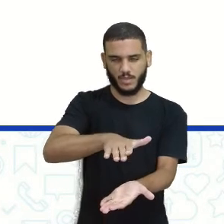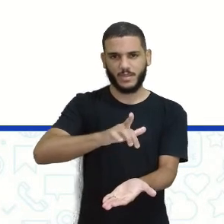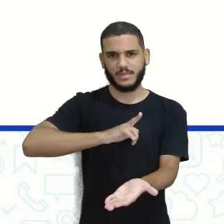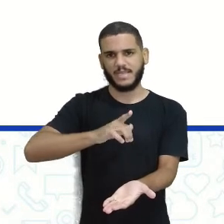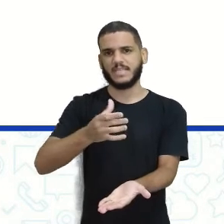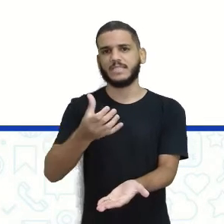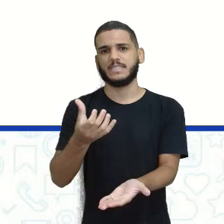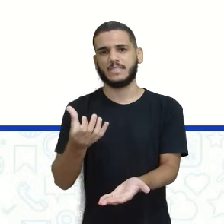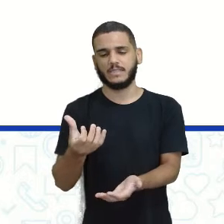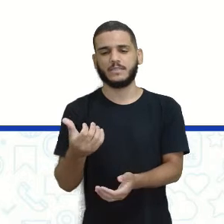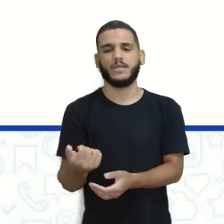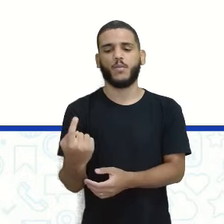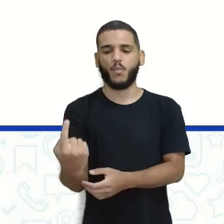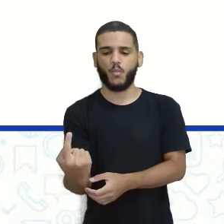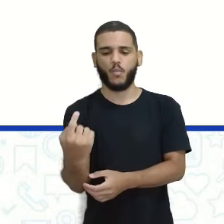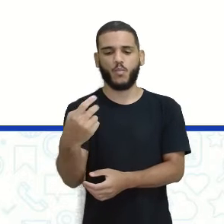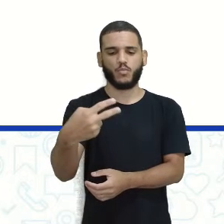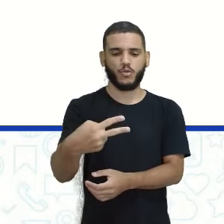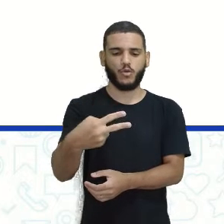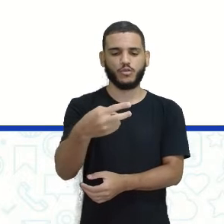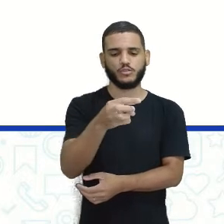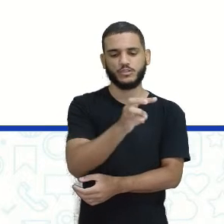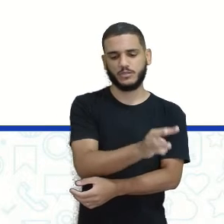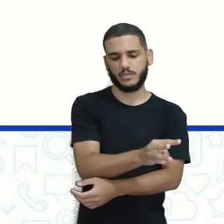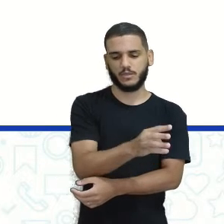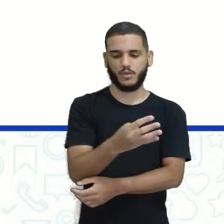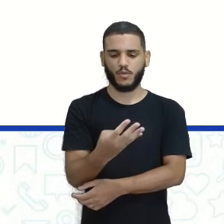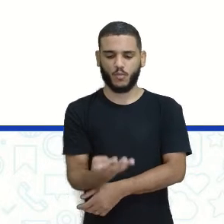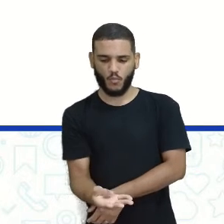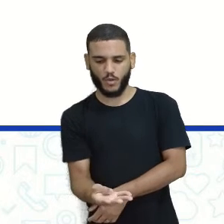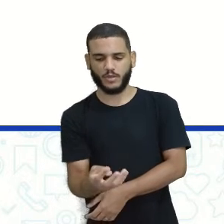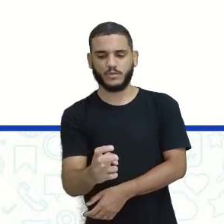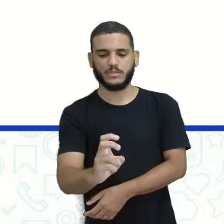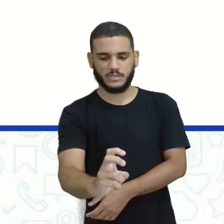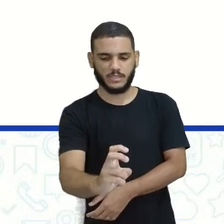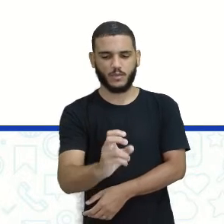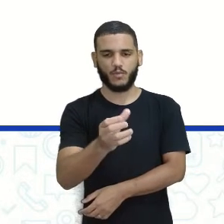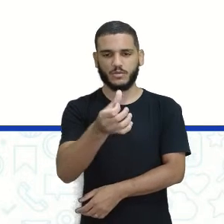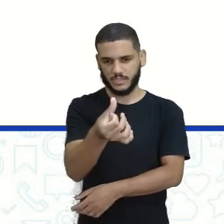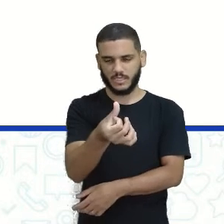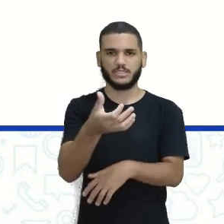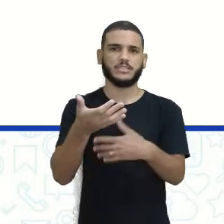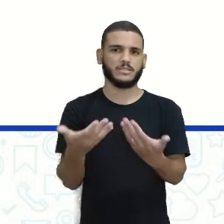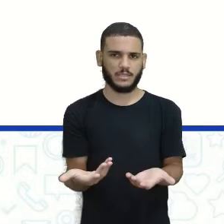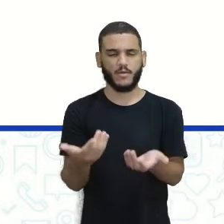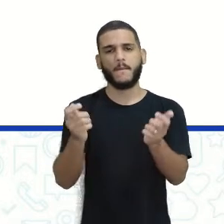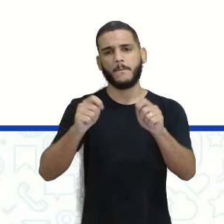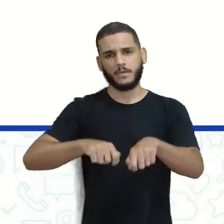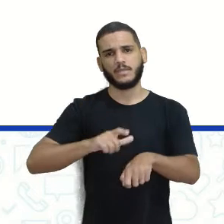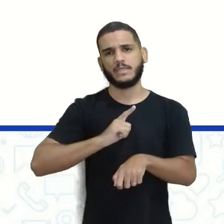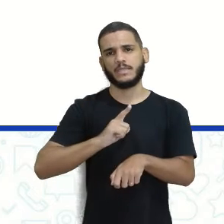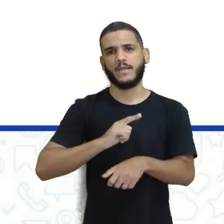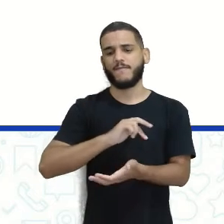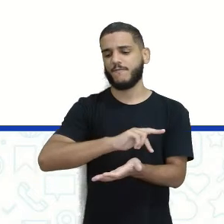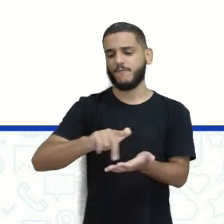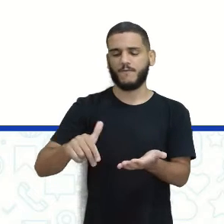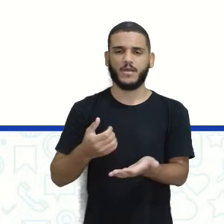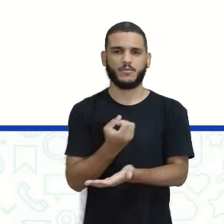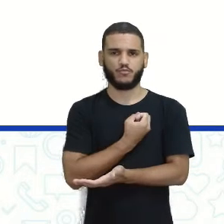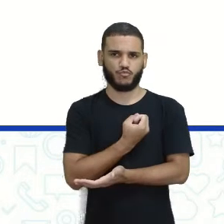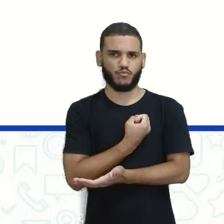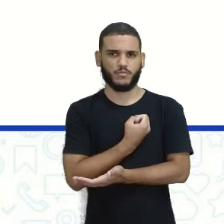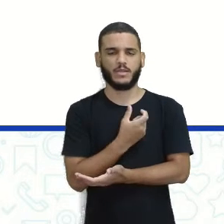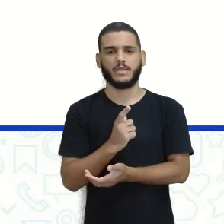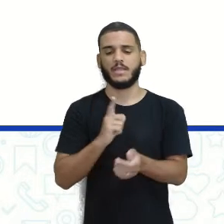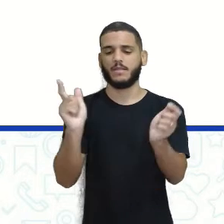Ele pode colocar para vocês um número de 1 a 6, tá certo? Não tem números repetidos, isso é importante. E aí a gente consegue entender que tem